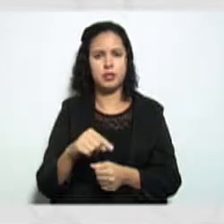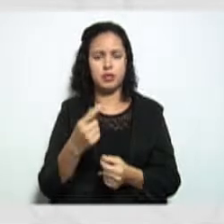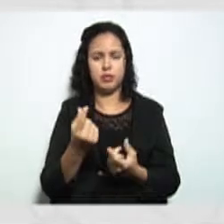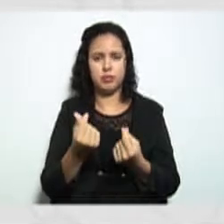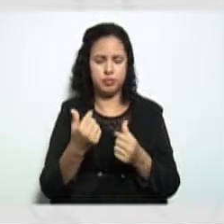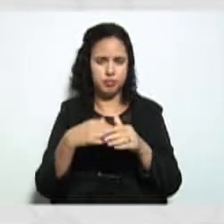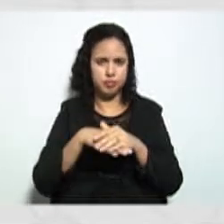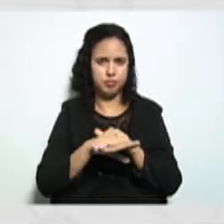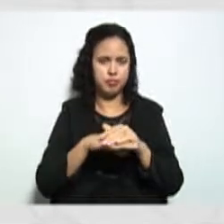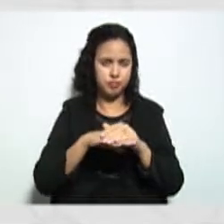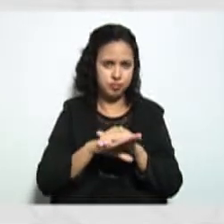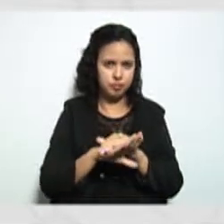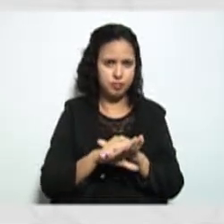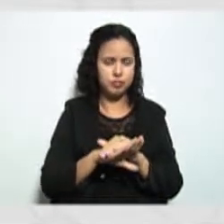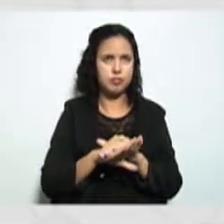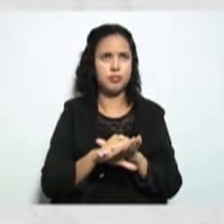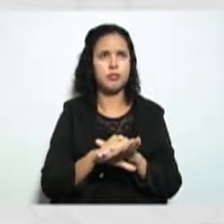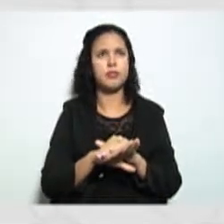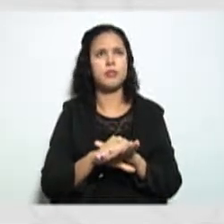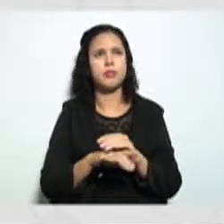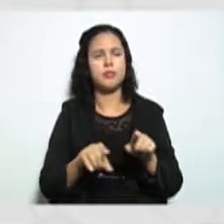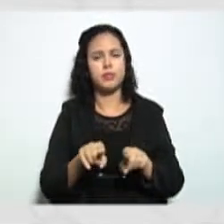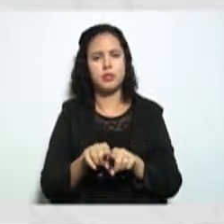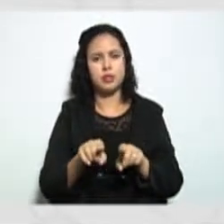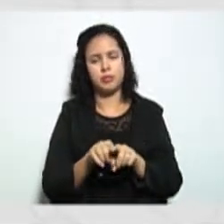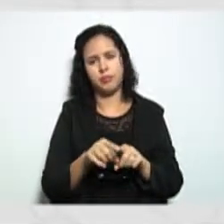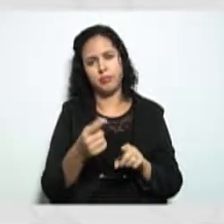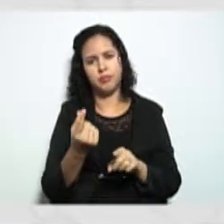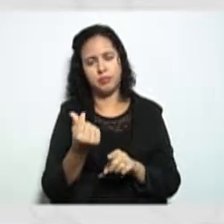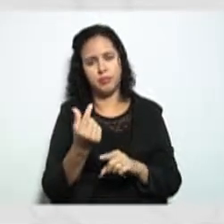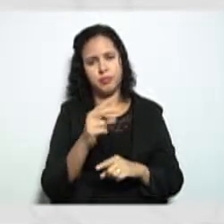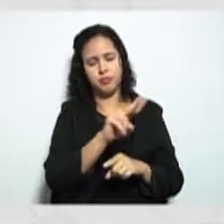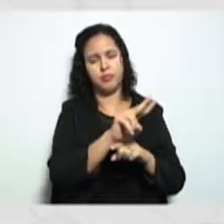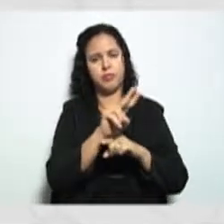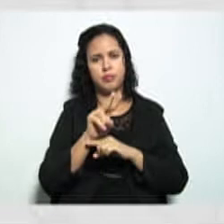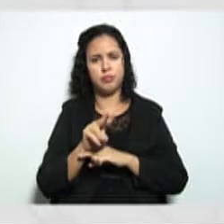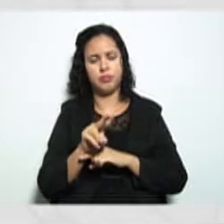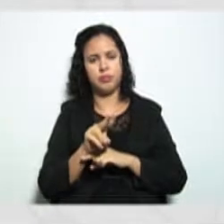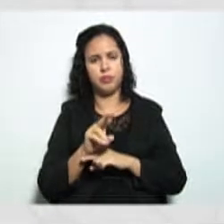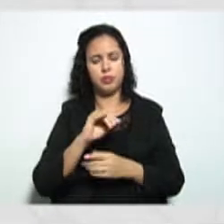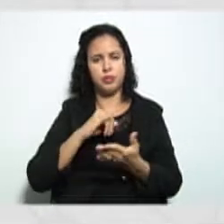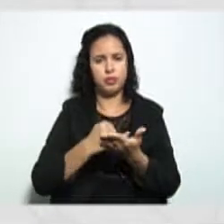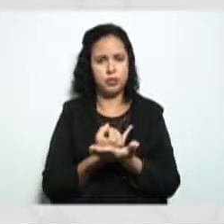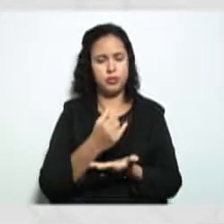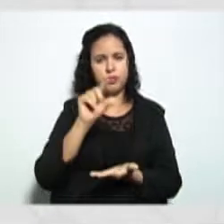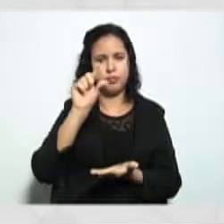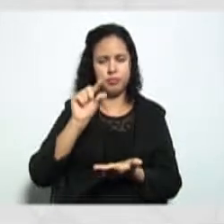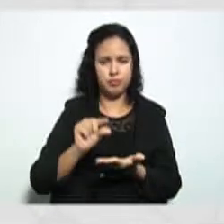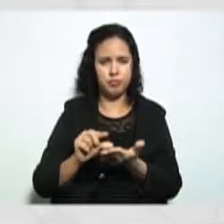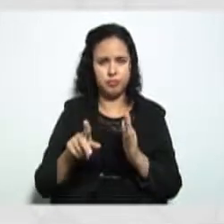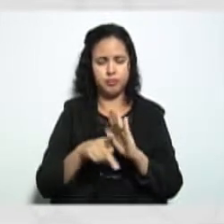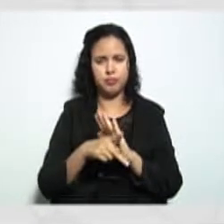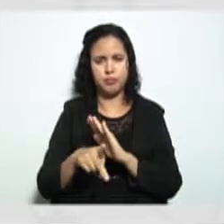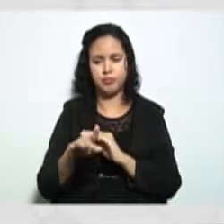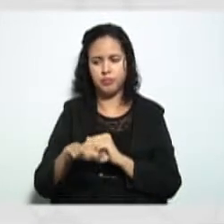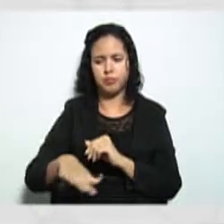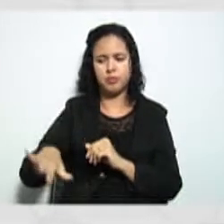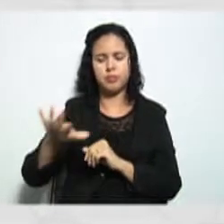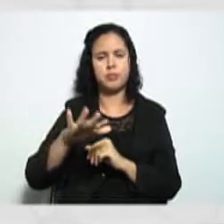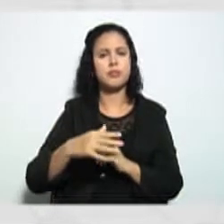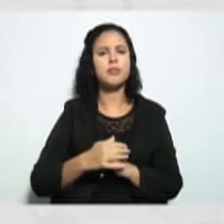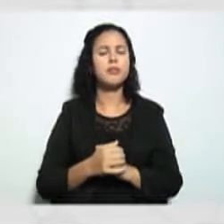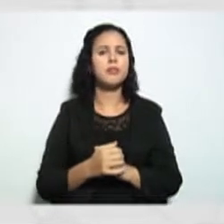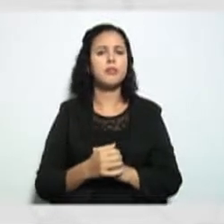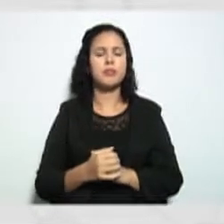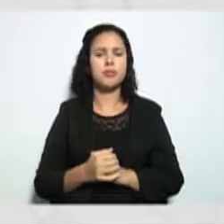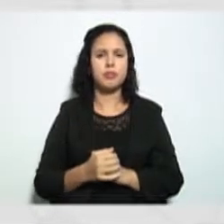de cooperados e proporcionar empréstimos com taxas menores do que aquelas praticadas no mercado. A gente vê